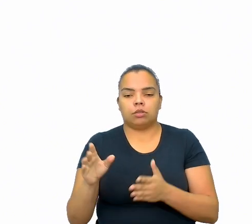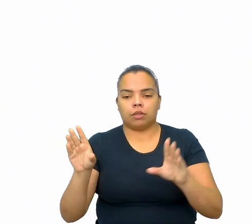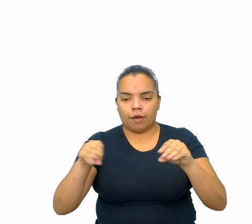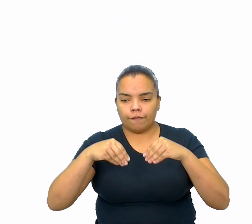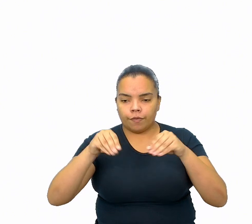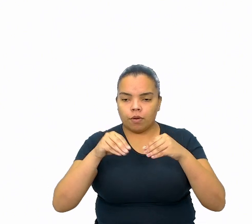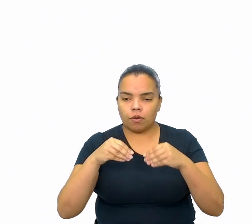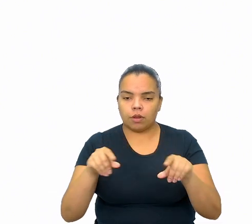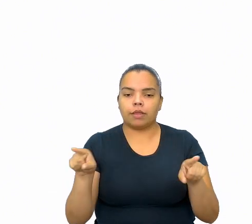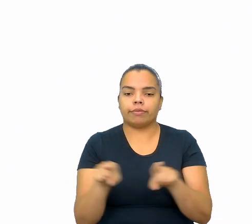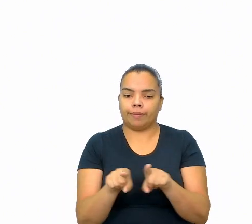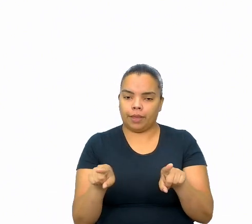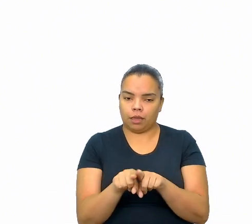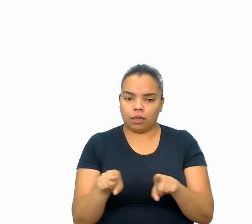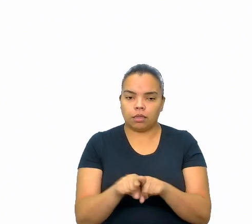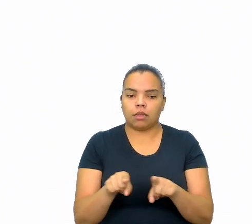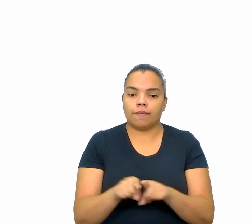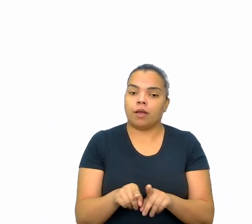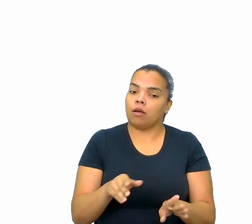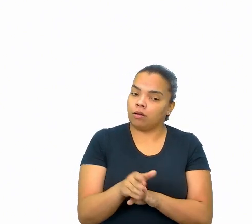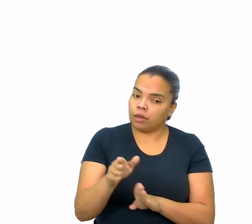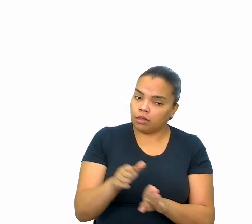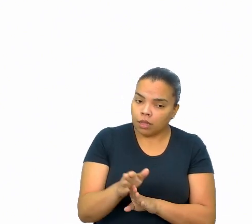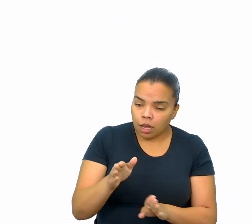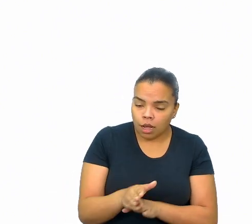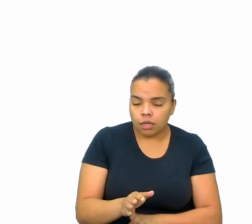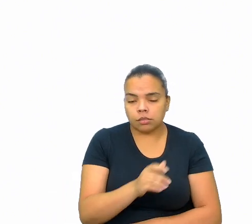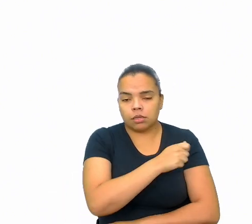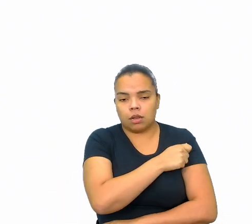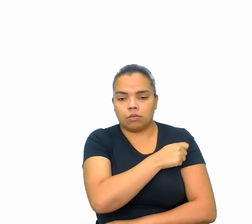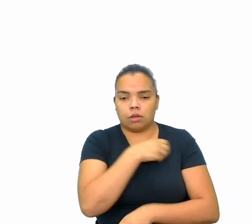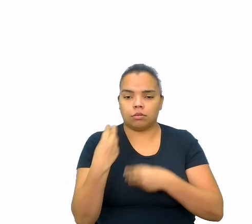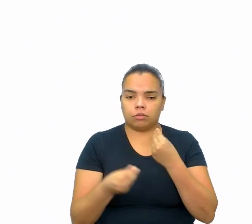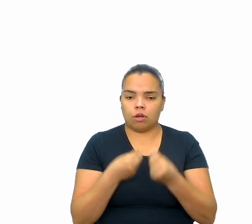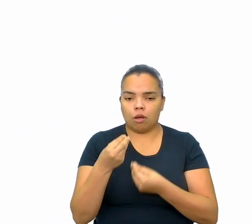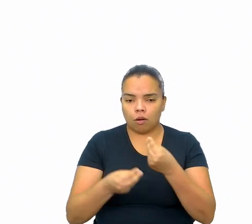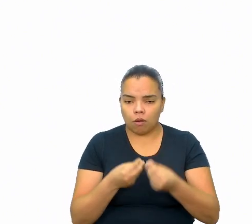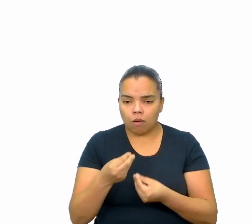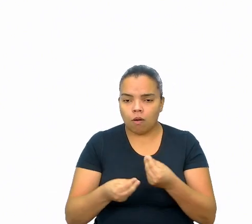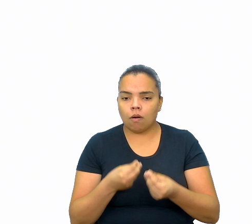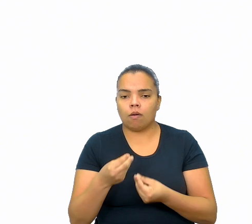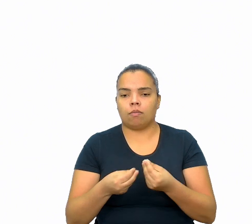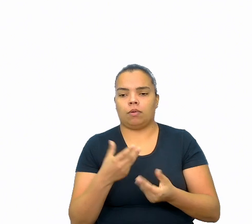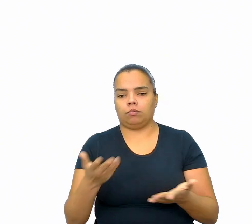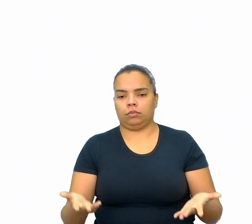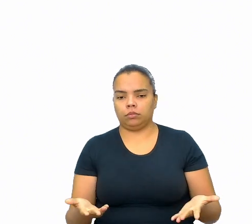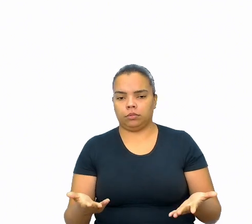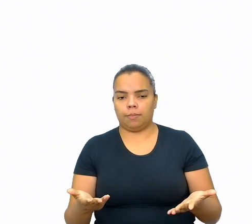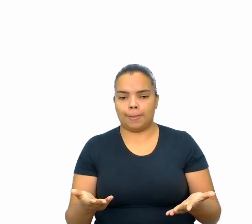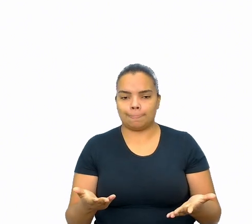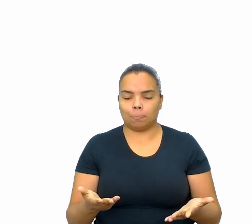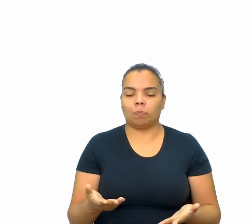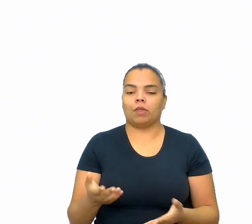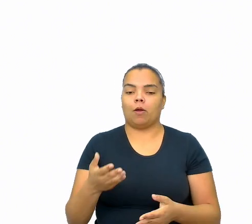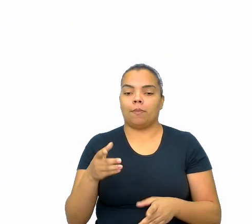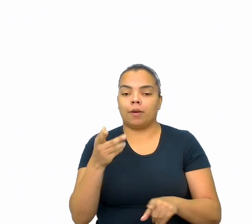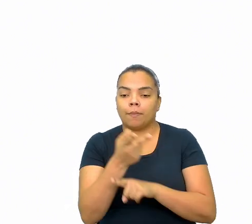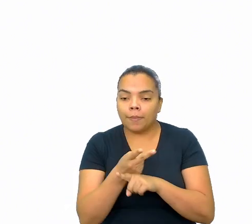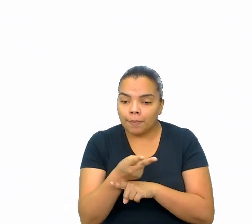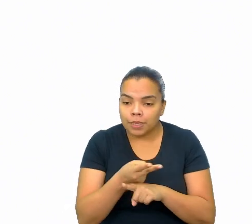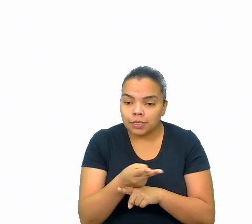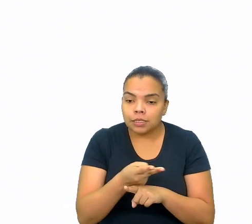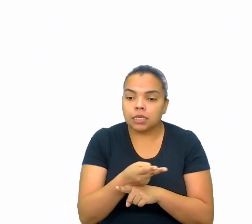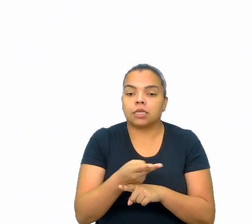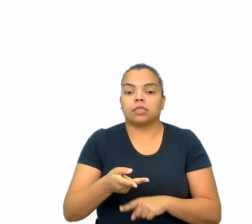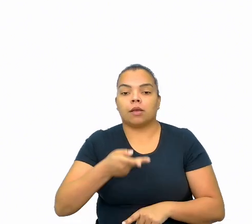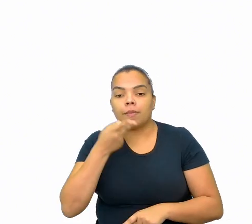vão fazer a sondagem, como fazer essa, que é uma sondagem de número, né, um ditado,